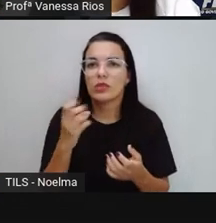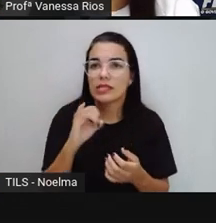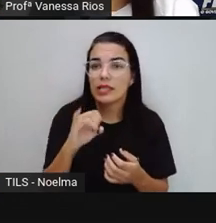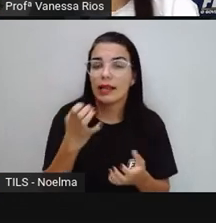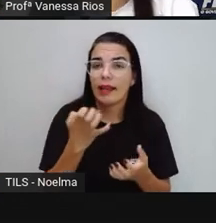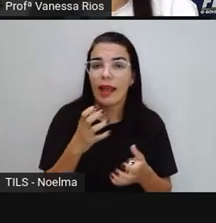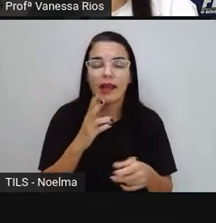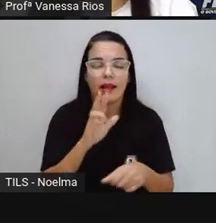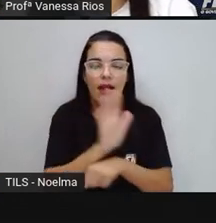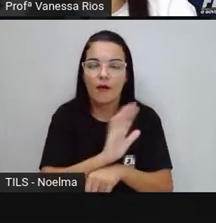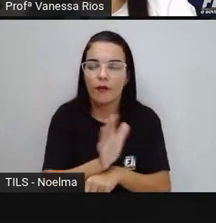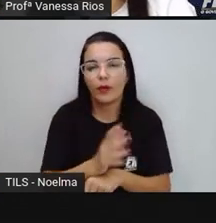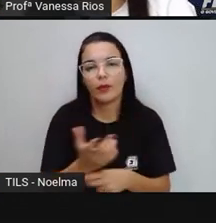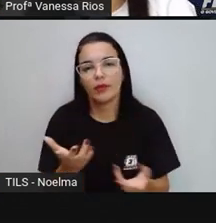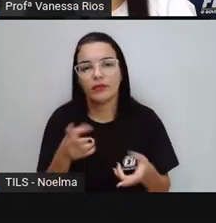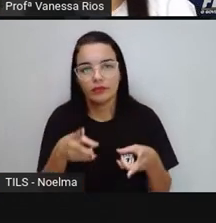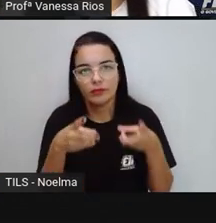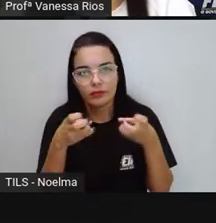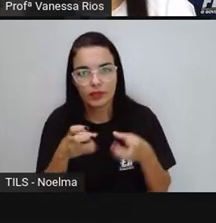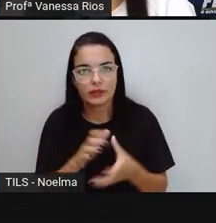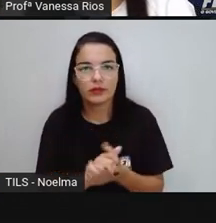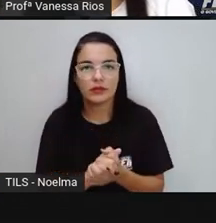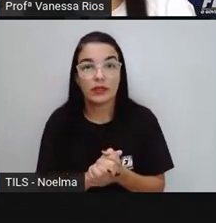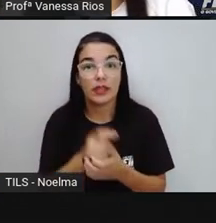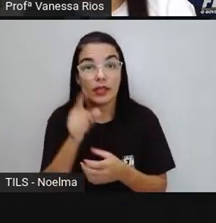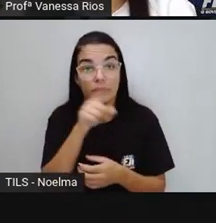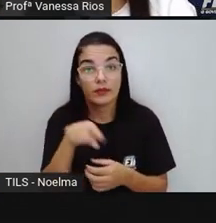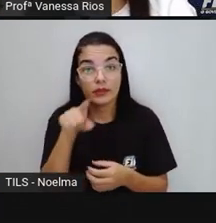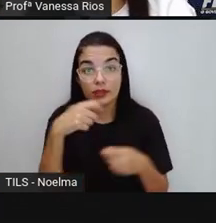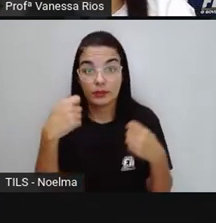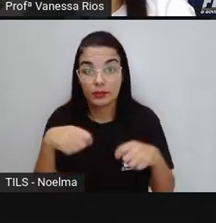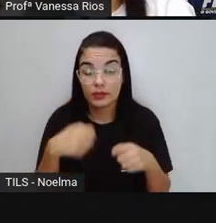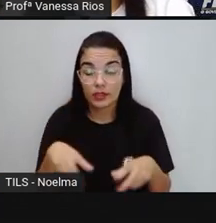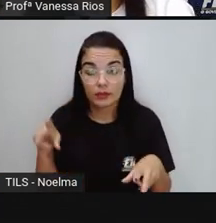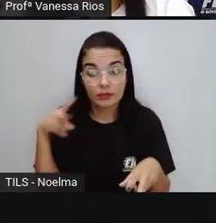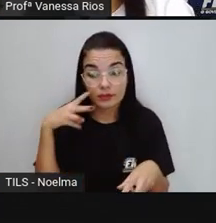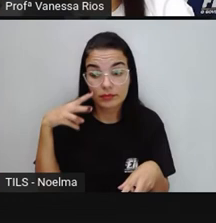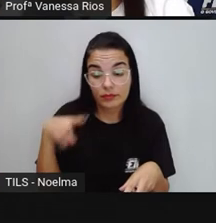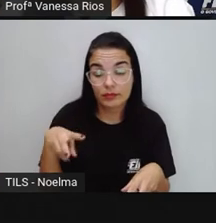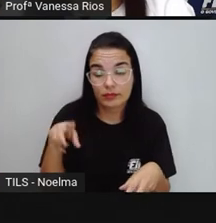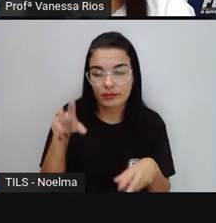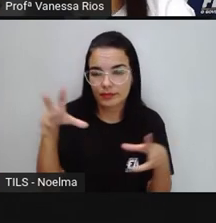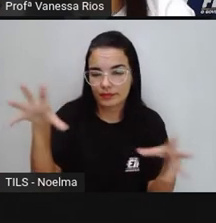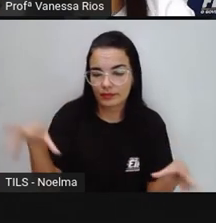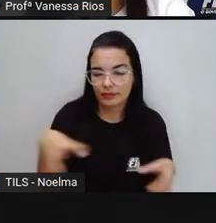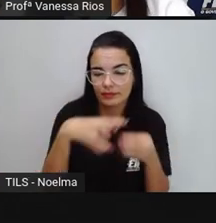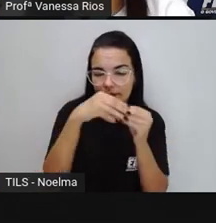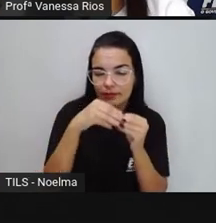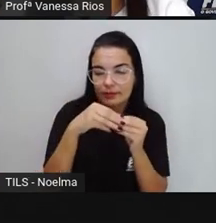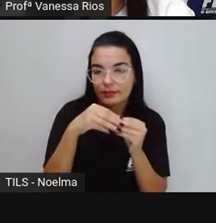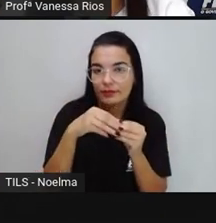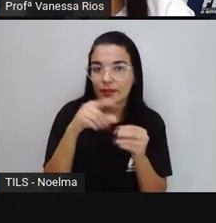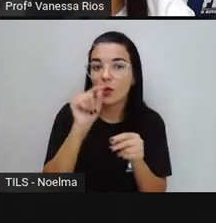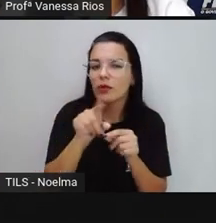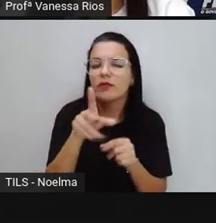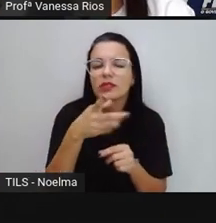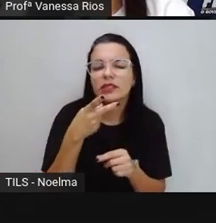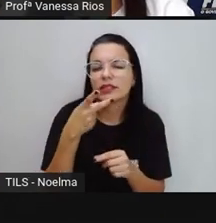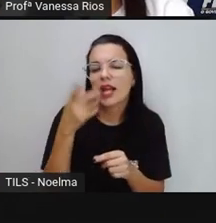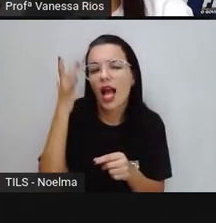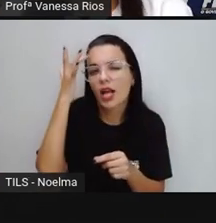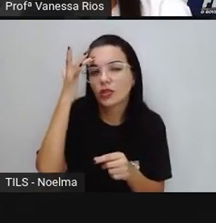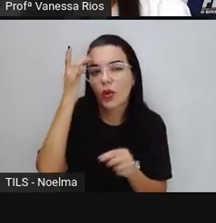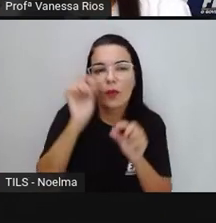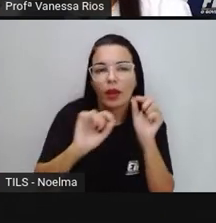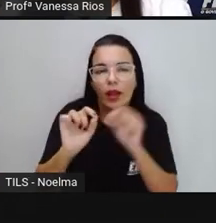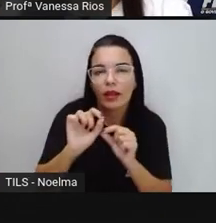assim por diante. Então, de olho nas resenhas, a própria pergunta, o que é que você achou? De